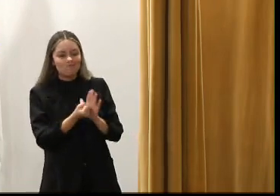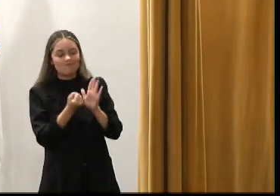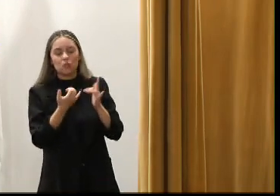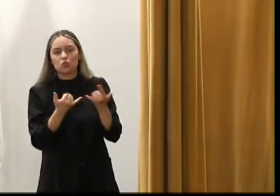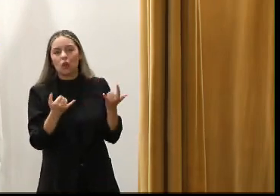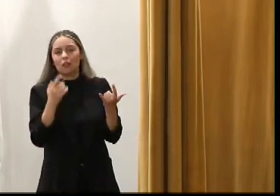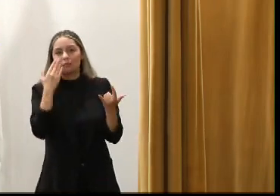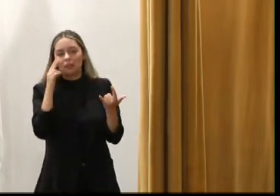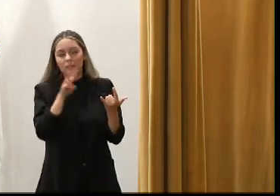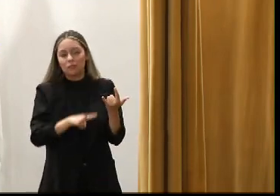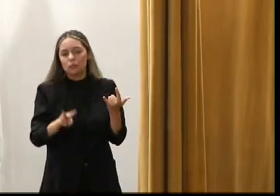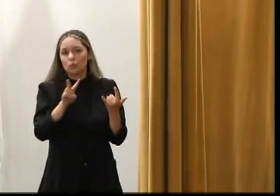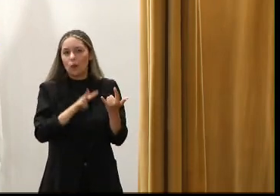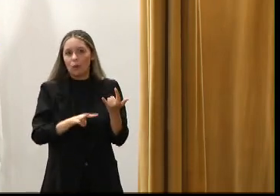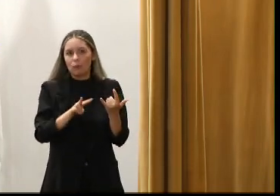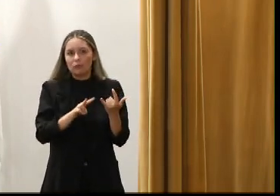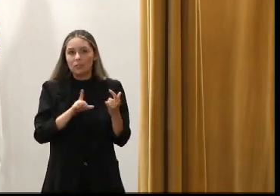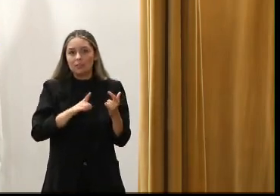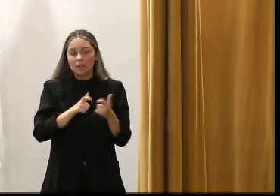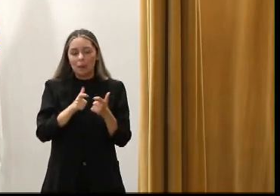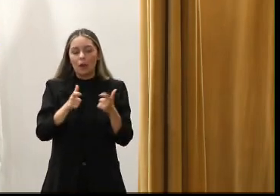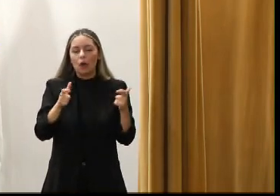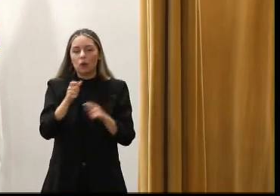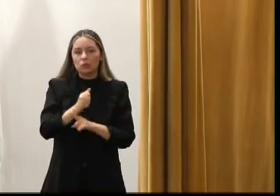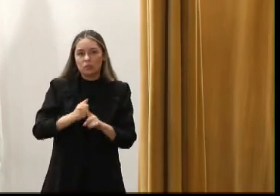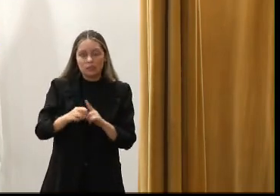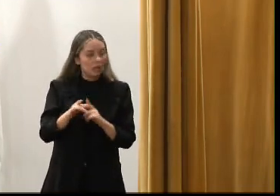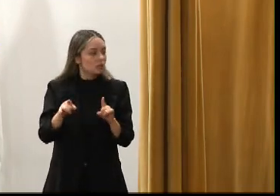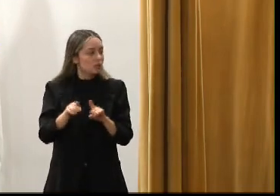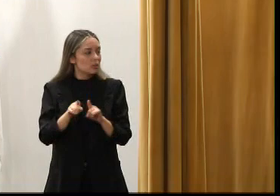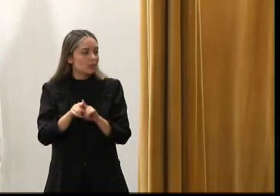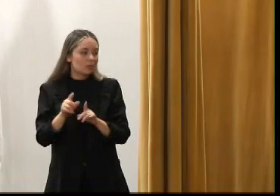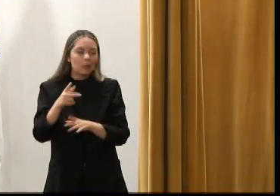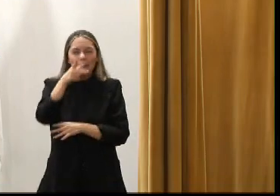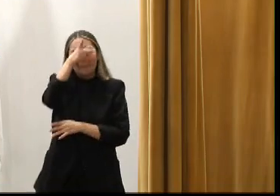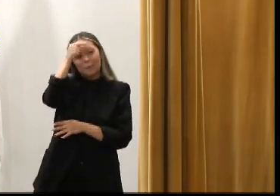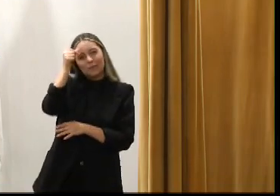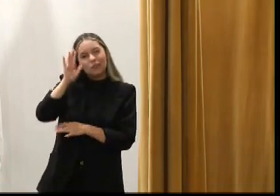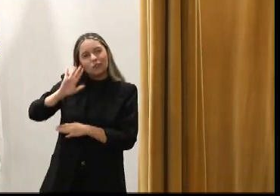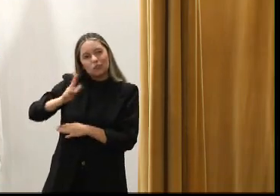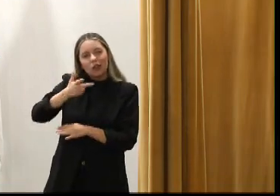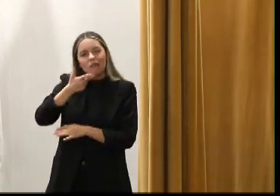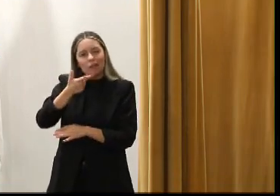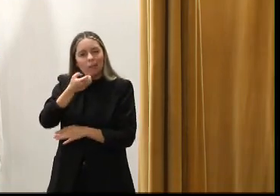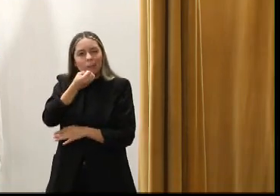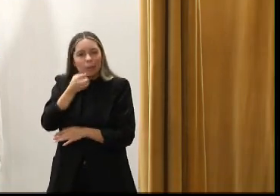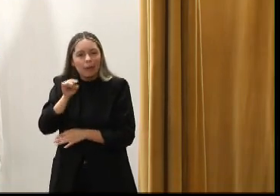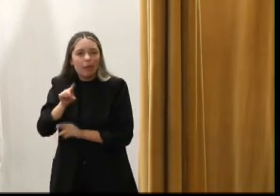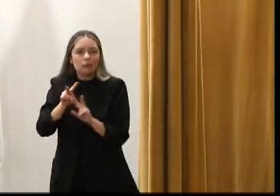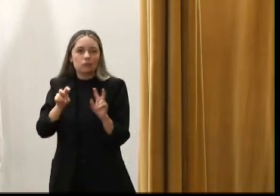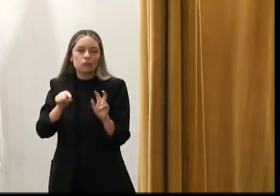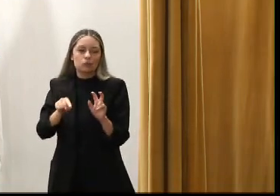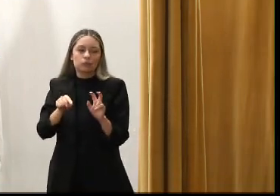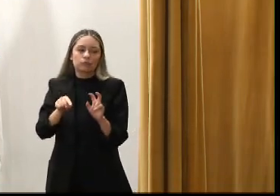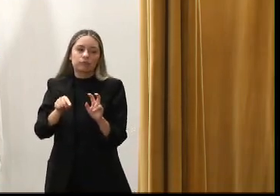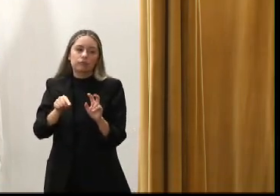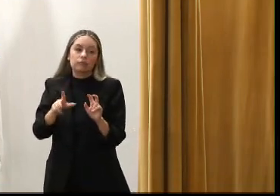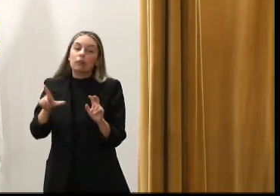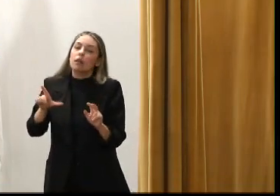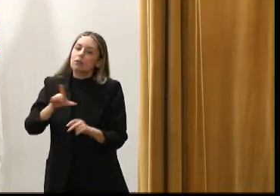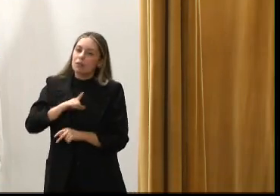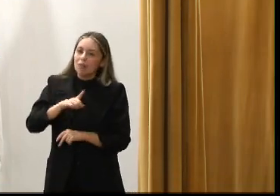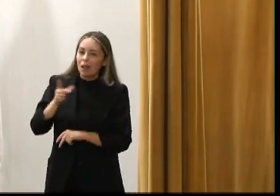nível de crescimento das cidades. E como o próprio prefeito falou, e falou muito bem, nós temos